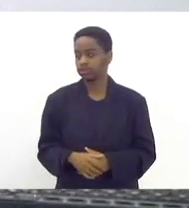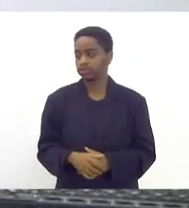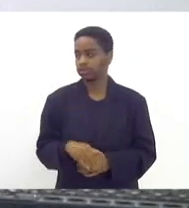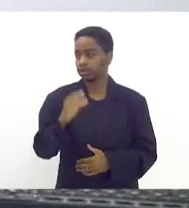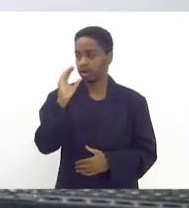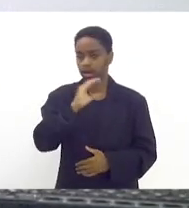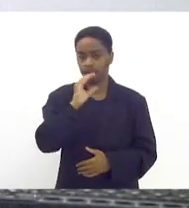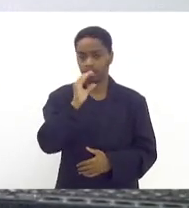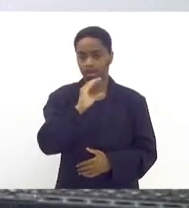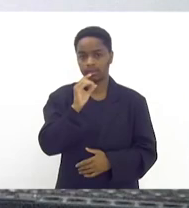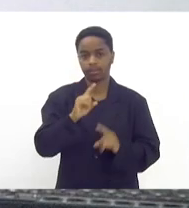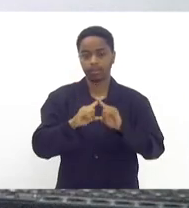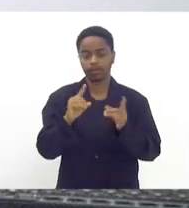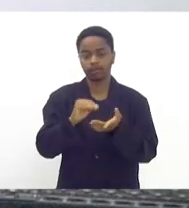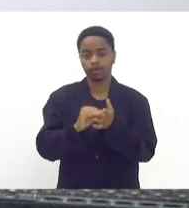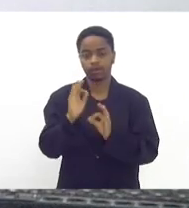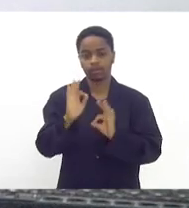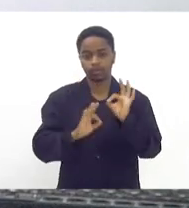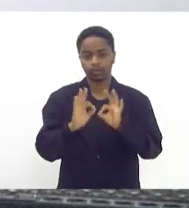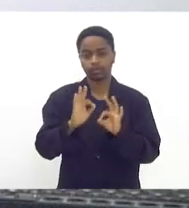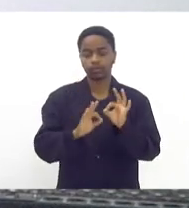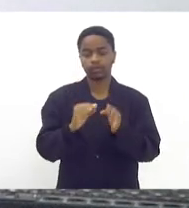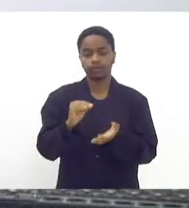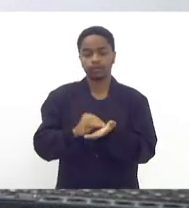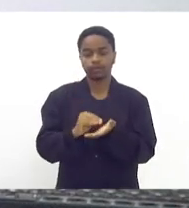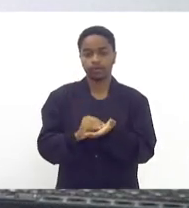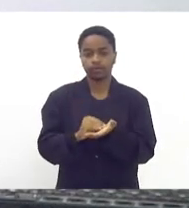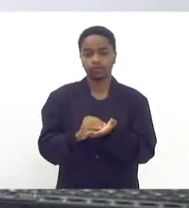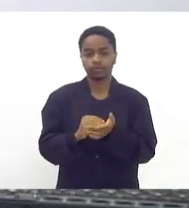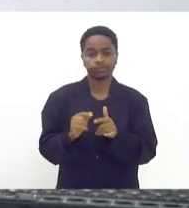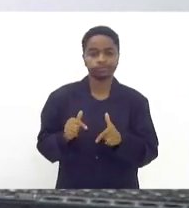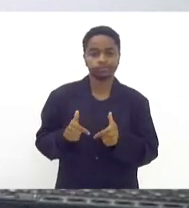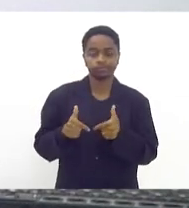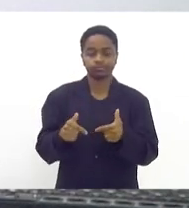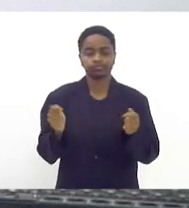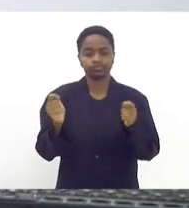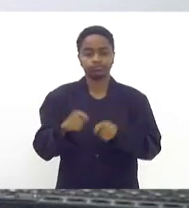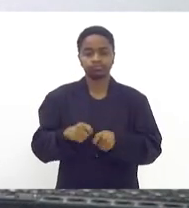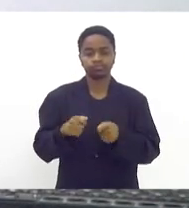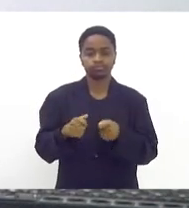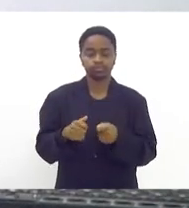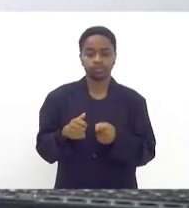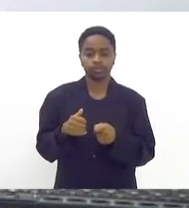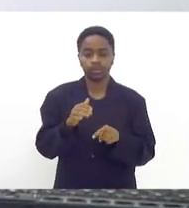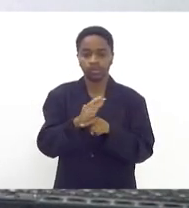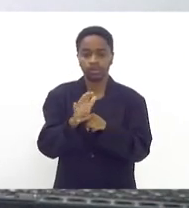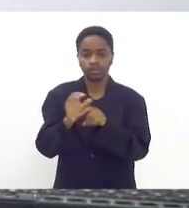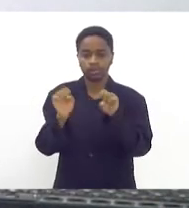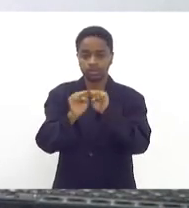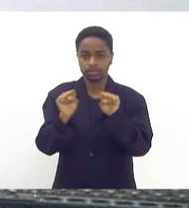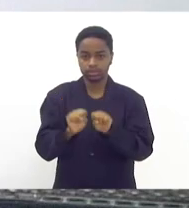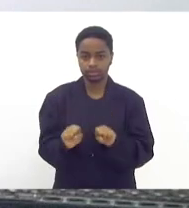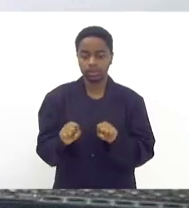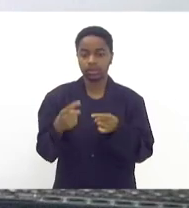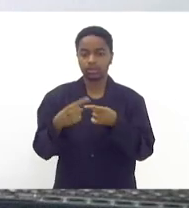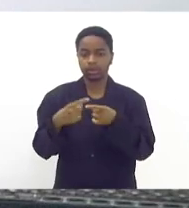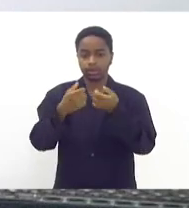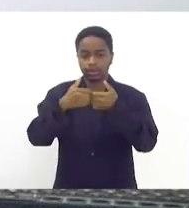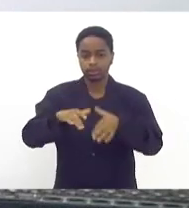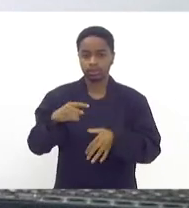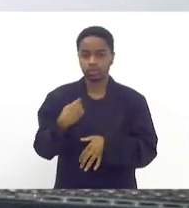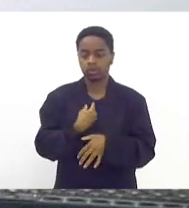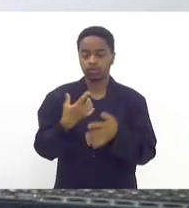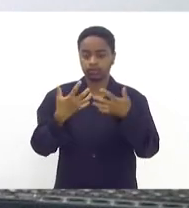rápida e não organizada e não preparada paraa sustentabilidade do sistema que afeta o nosso funcionamento no dia a dia na